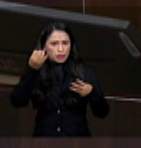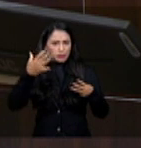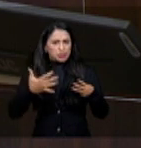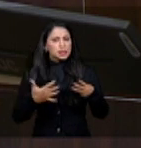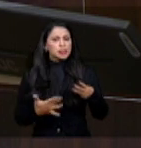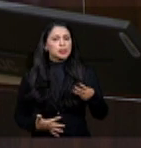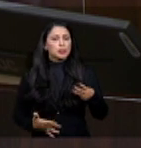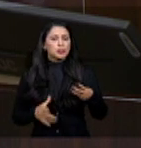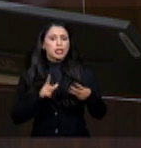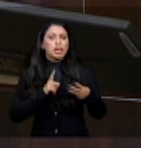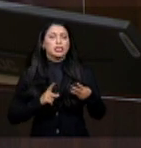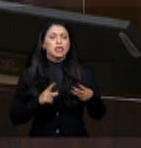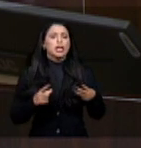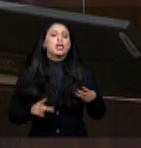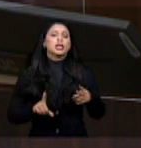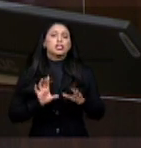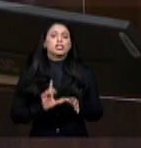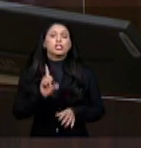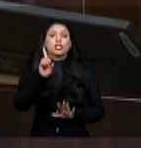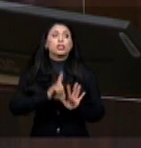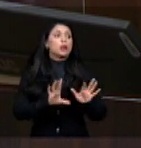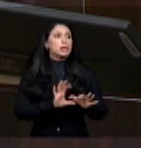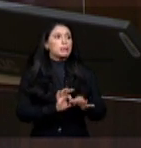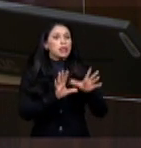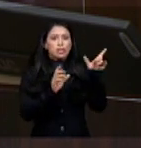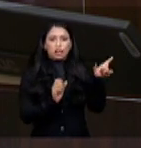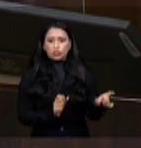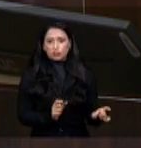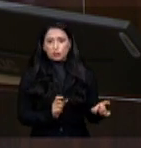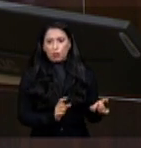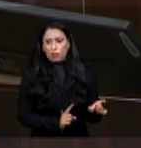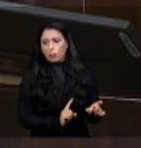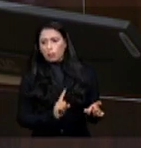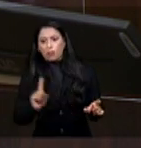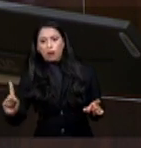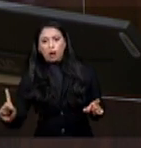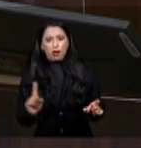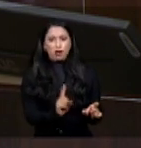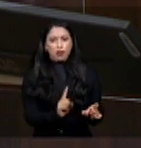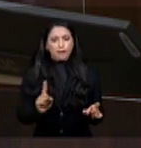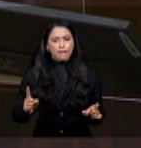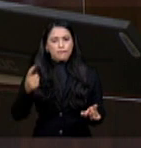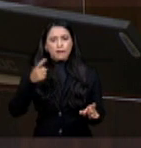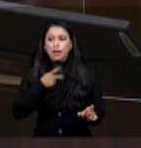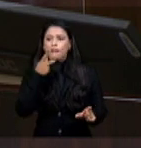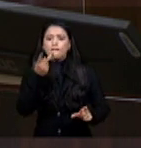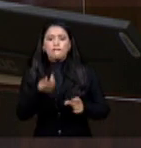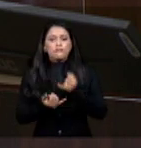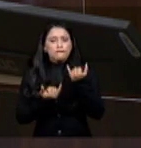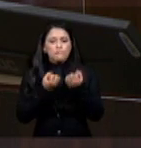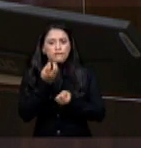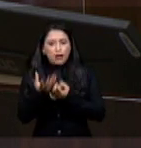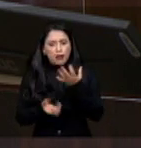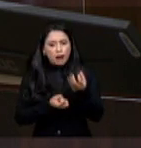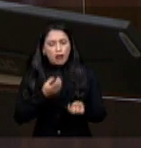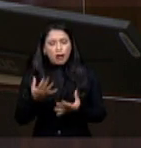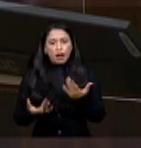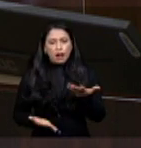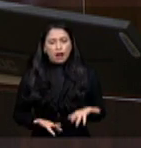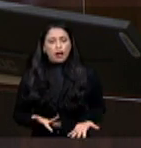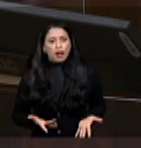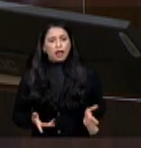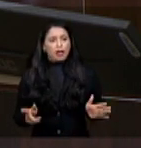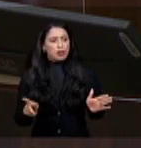está ligado aos direitos à liberdade individual é como direito de dirigir manifestação do pensamento direito de propriedade os direitos